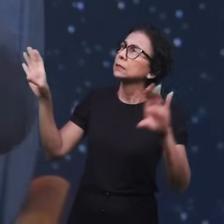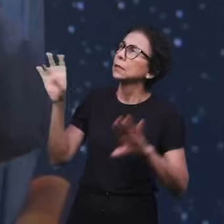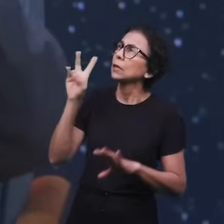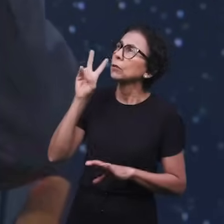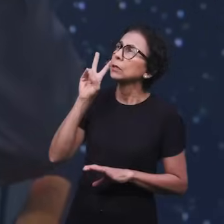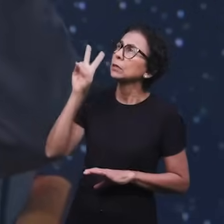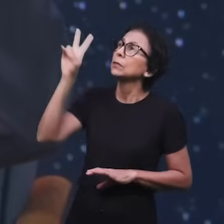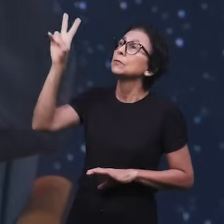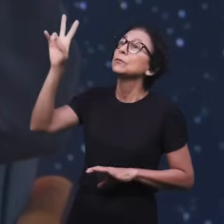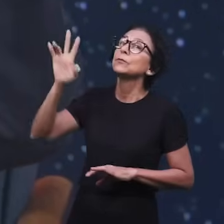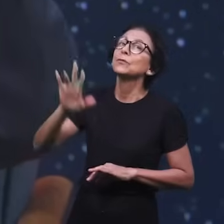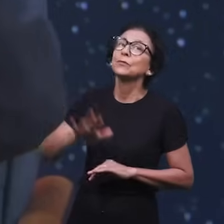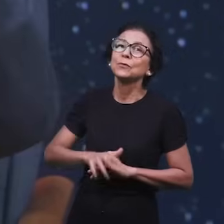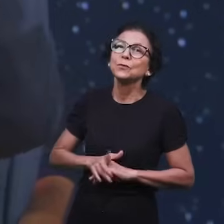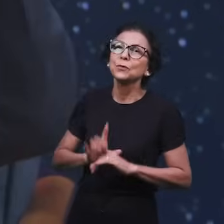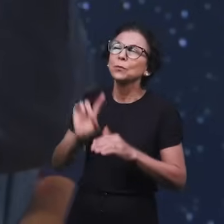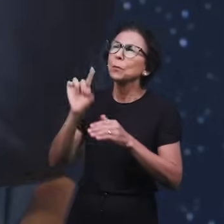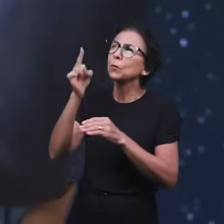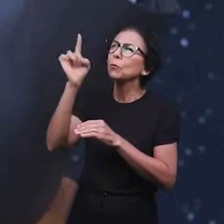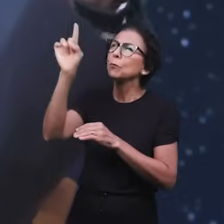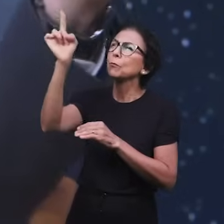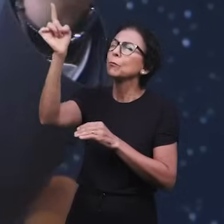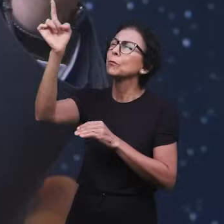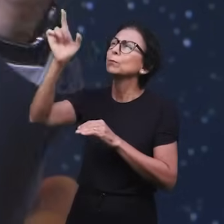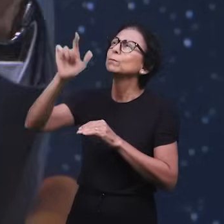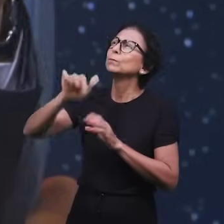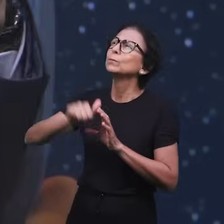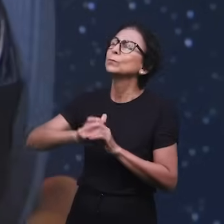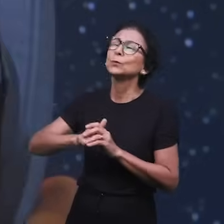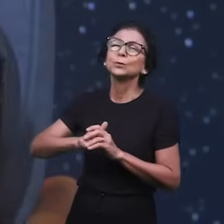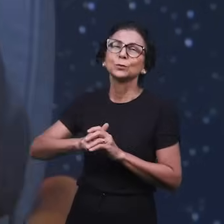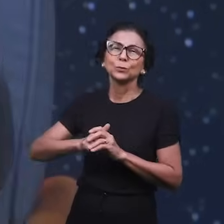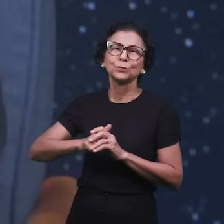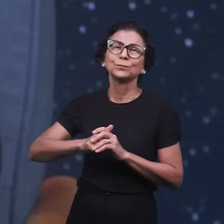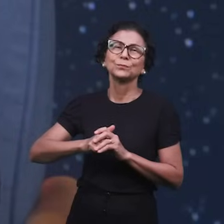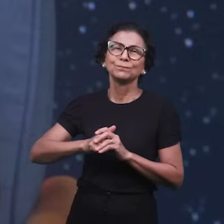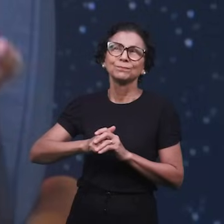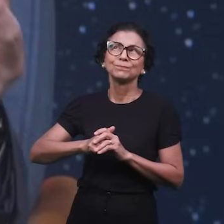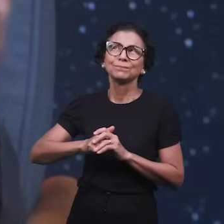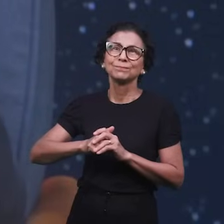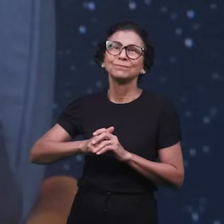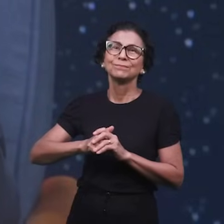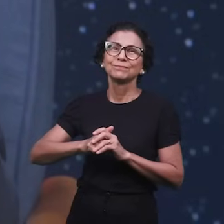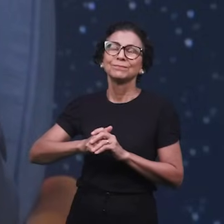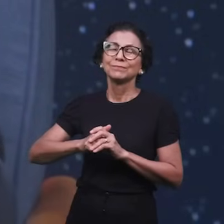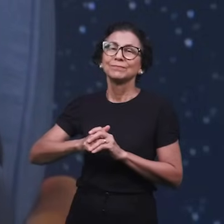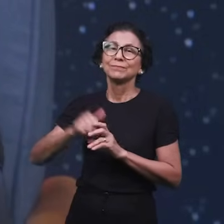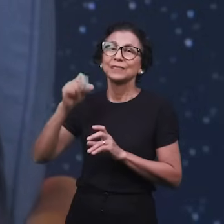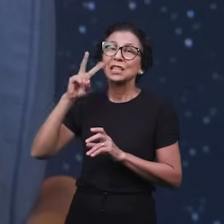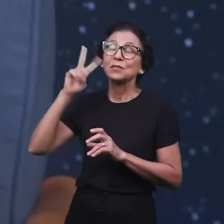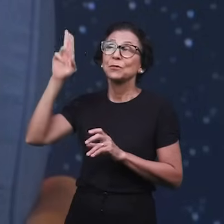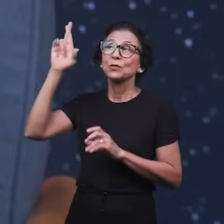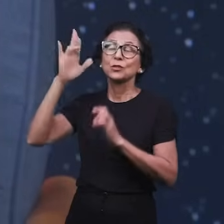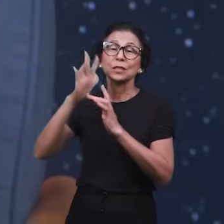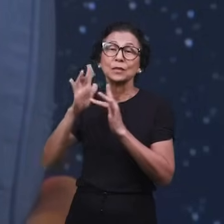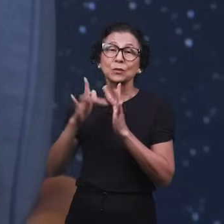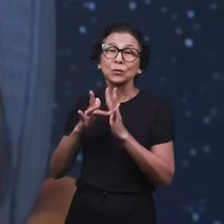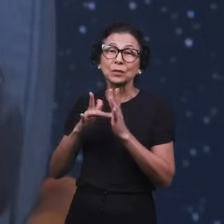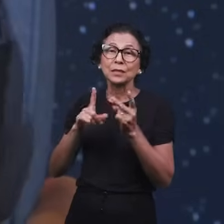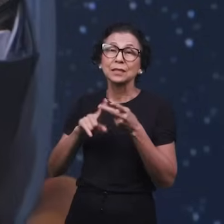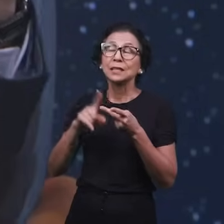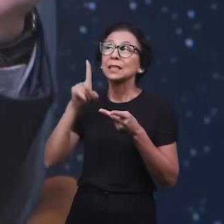ele viu além daquilo que estava ao seu redor. É o mistério que o homem tem que alcançar e que